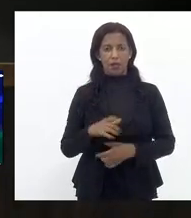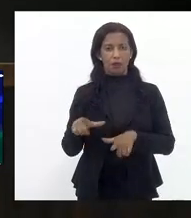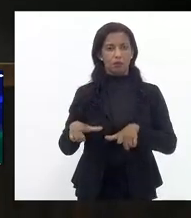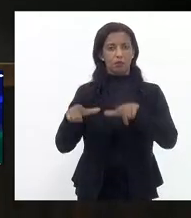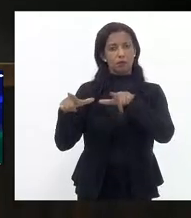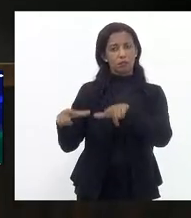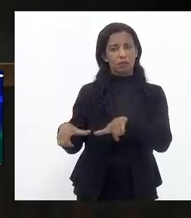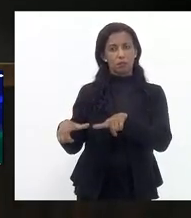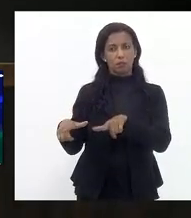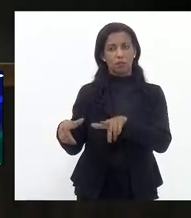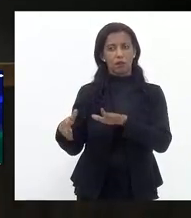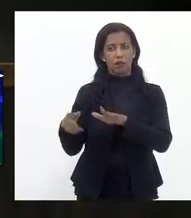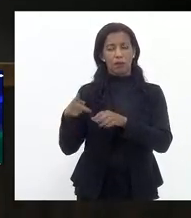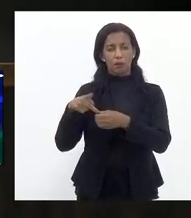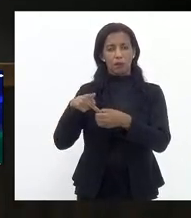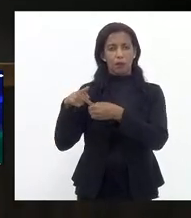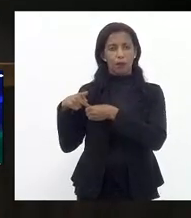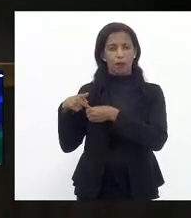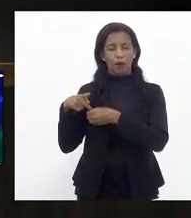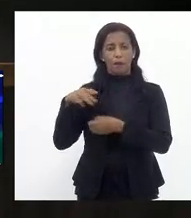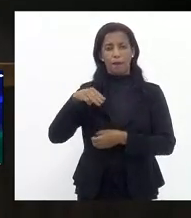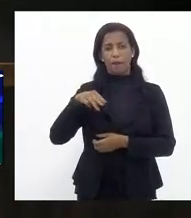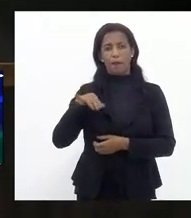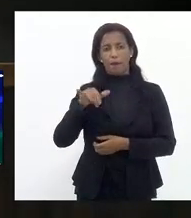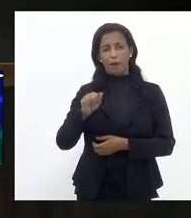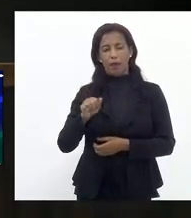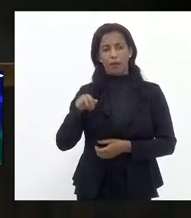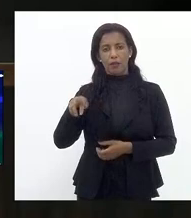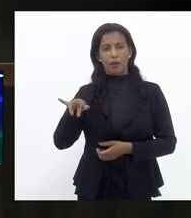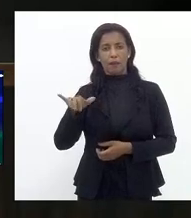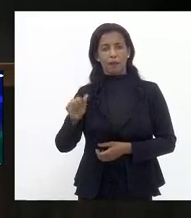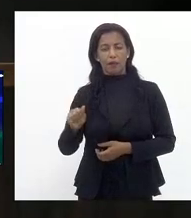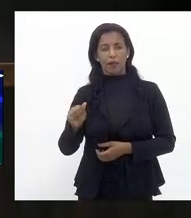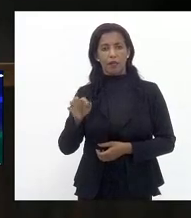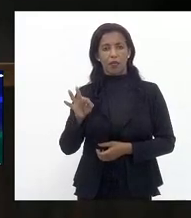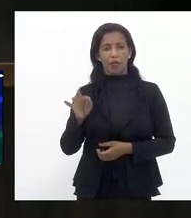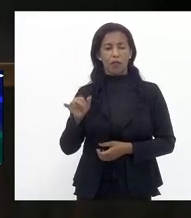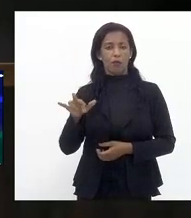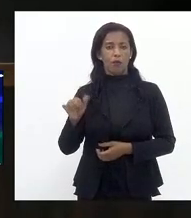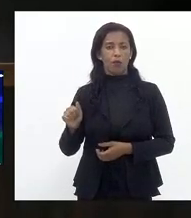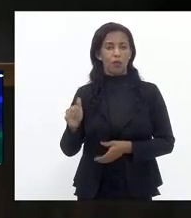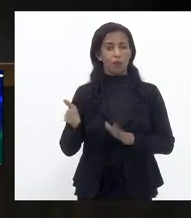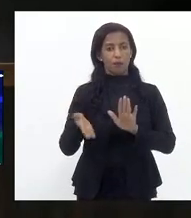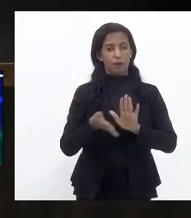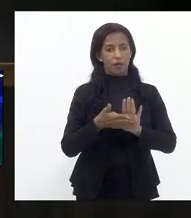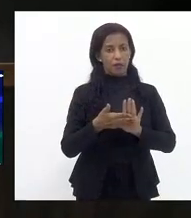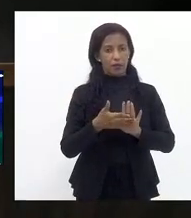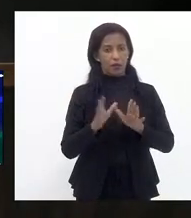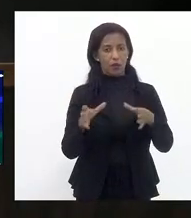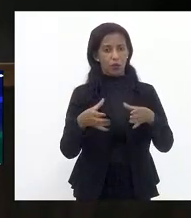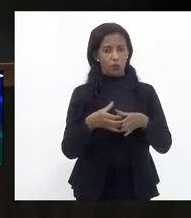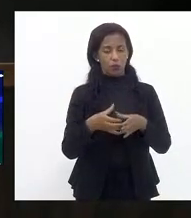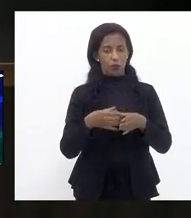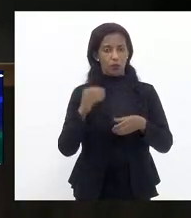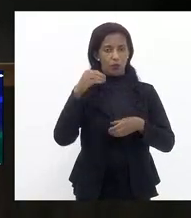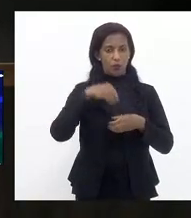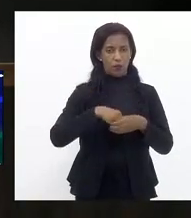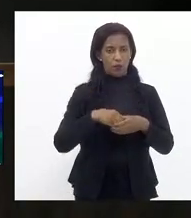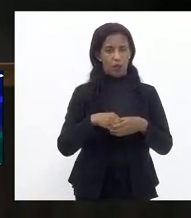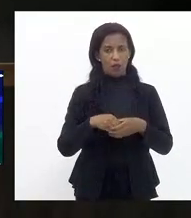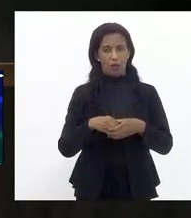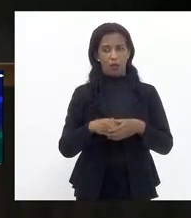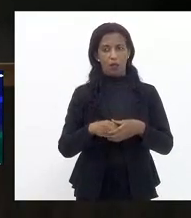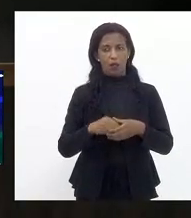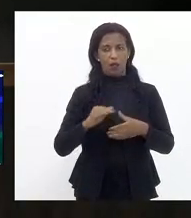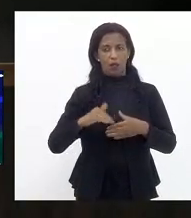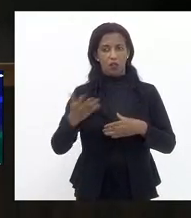excelentíssima procuradora de justiça, doutora Márcia Maria Tamburini Porto, pareceres, na Comissão de Normas Internas e